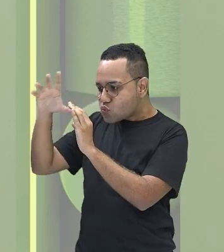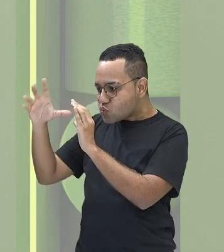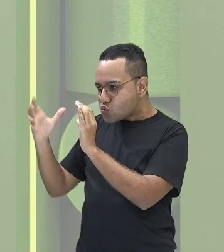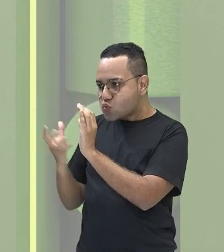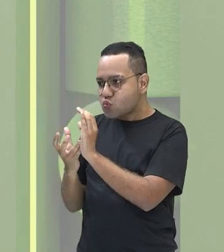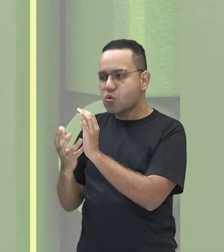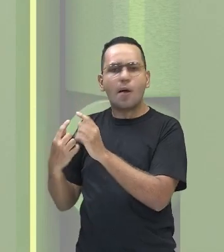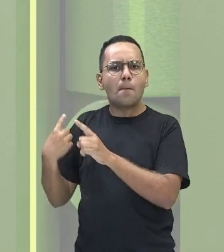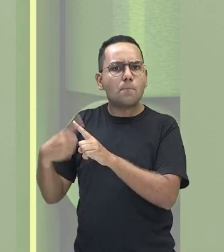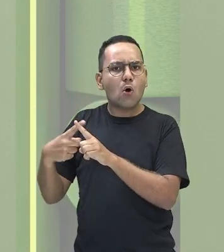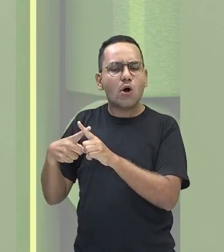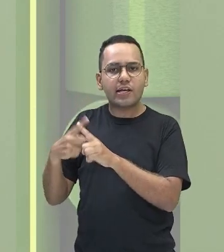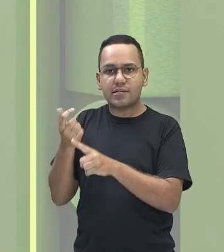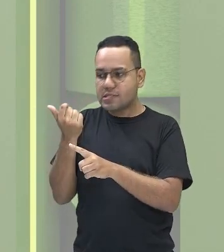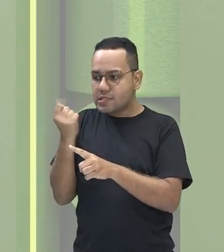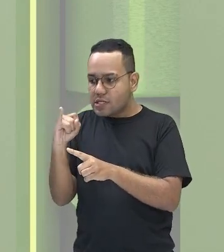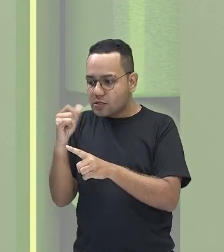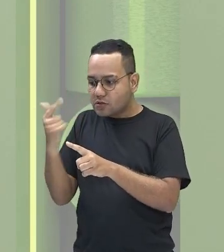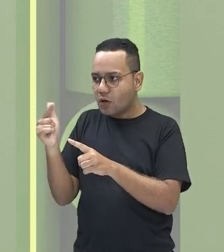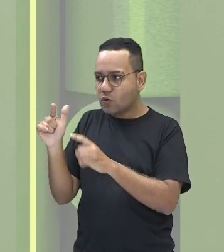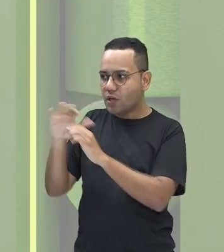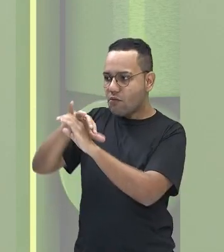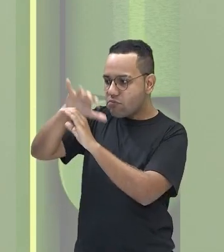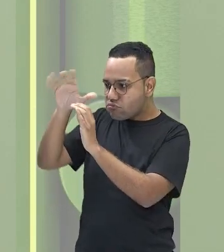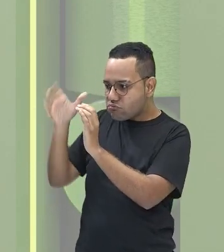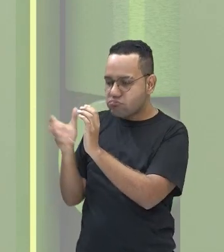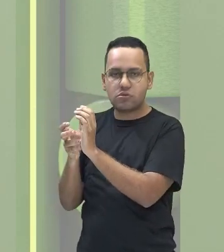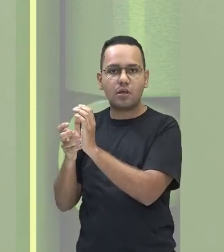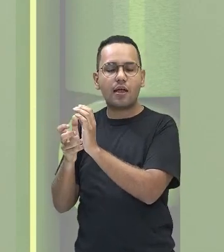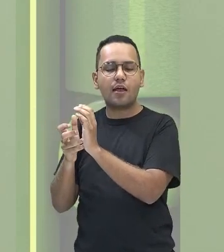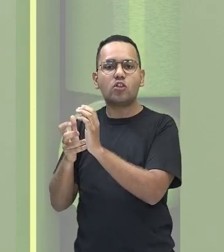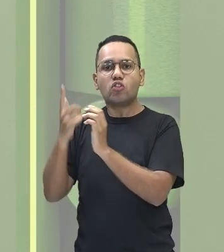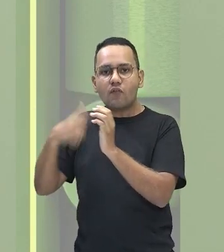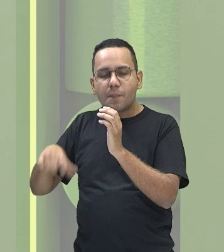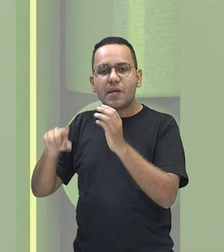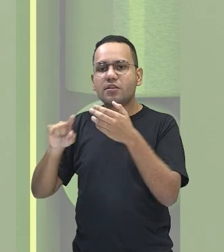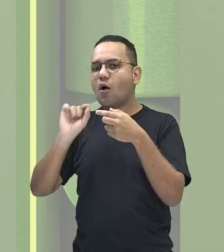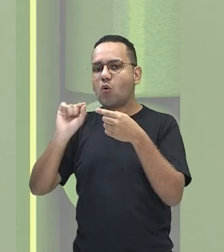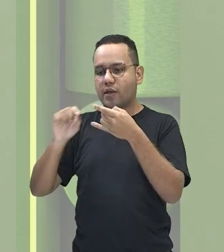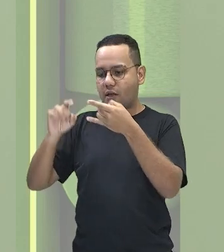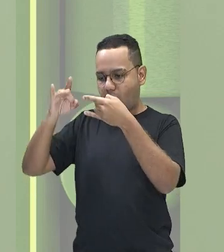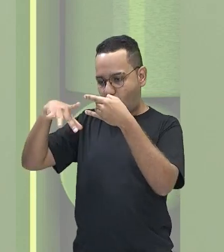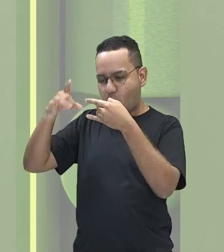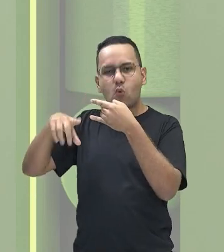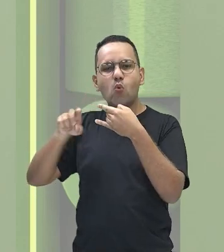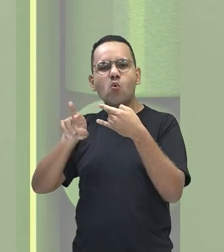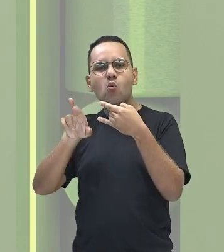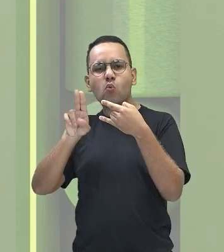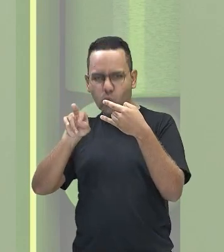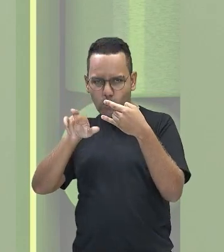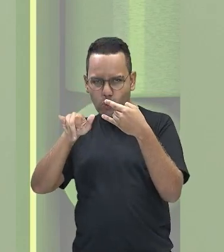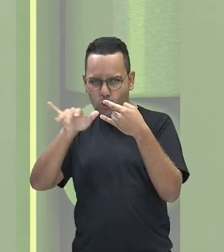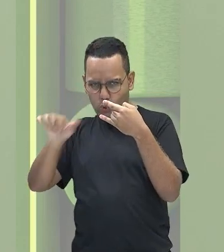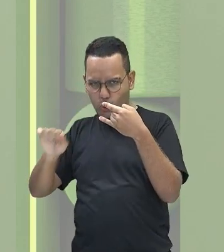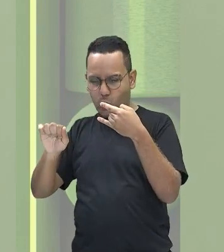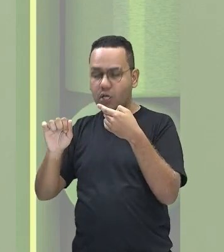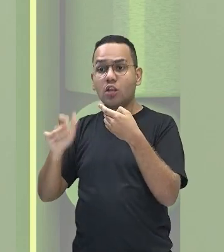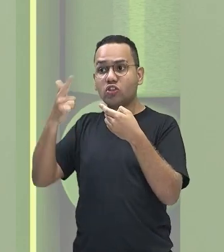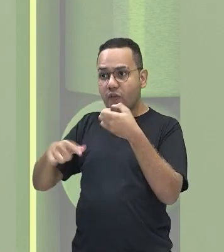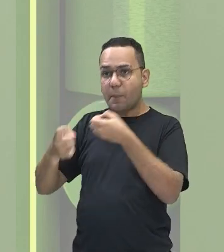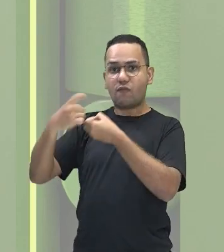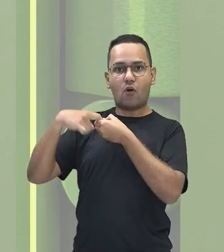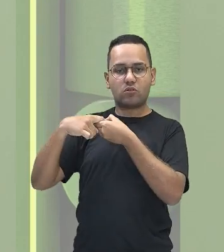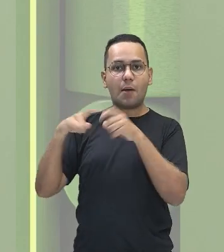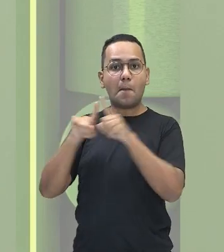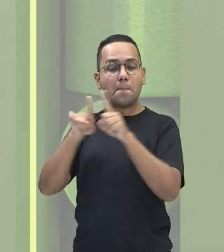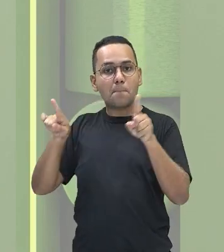corpo. E quando os rins fazem a filtração do sangue ali, né, e tiram um pouco de água para a fabricação da urina, a ideia